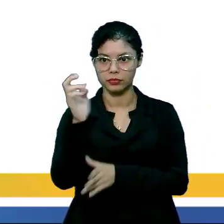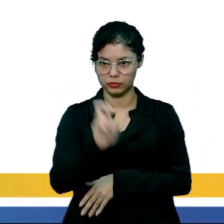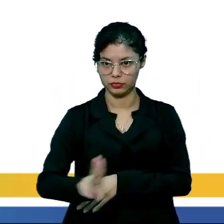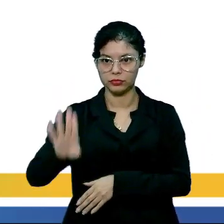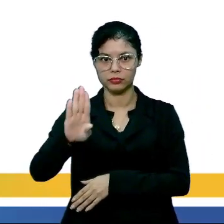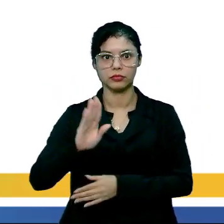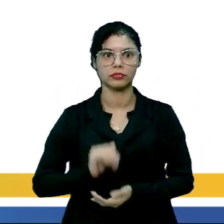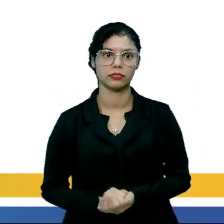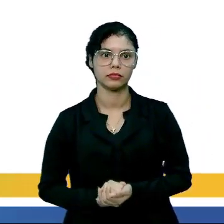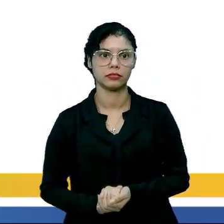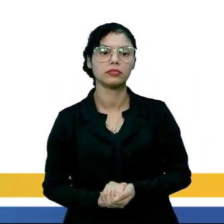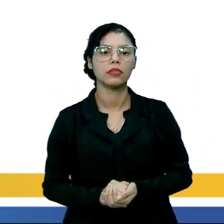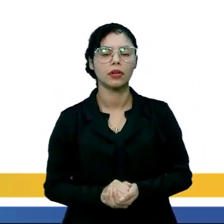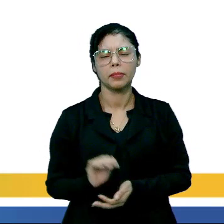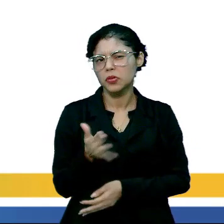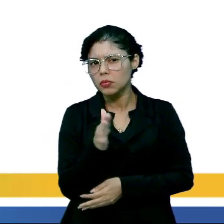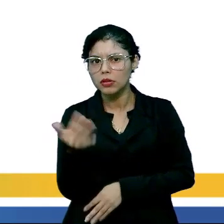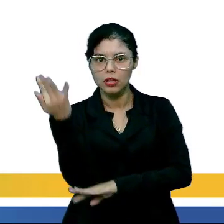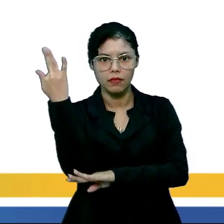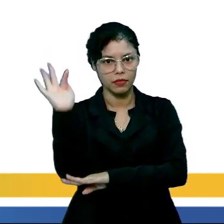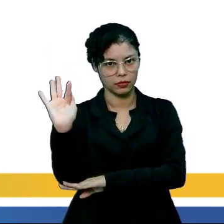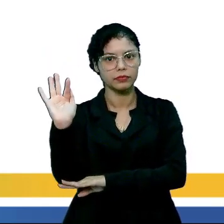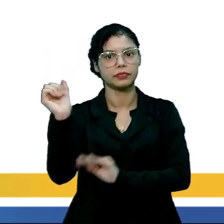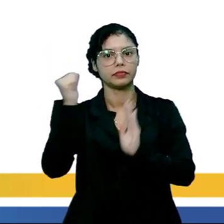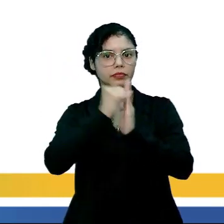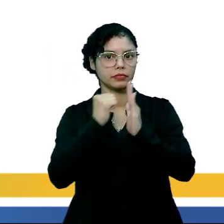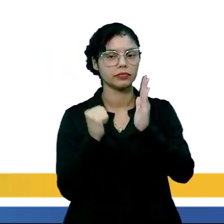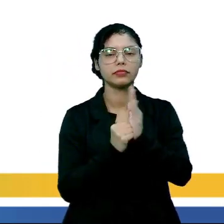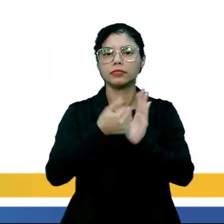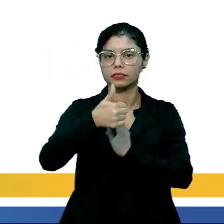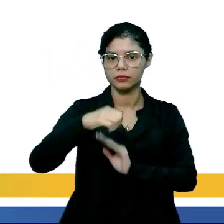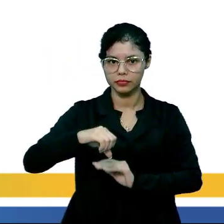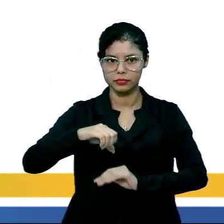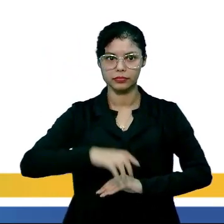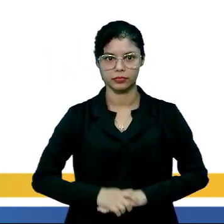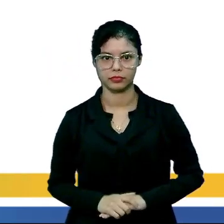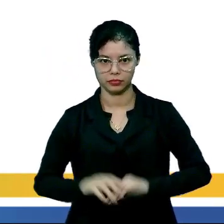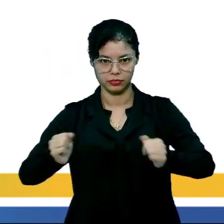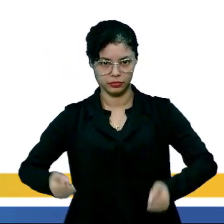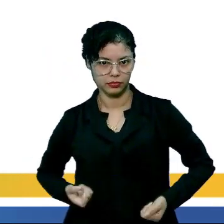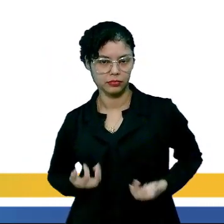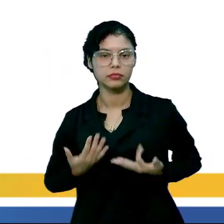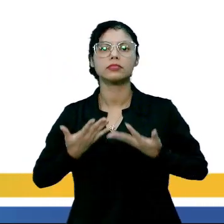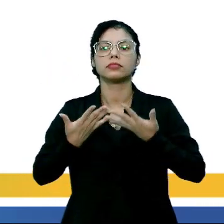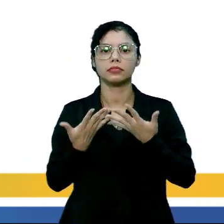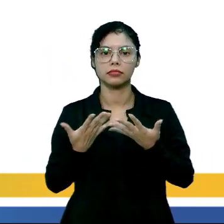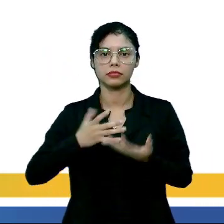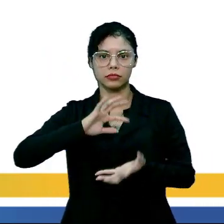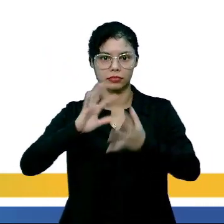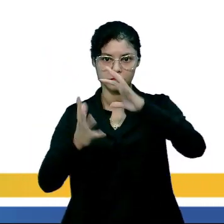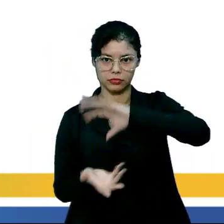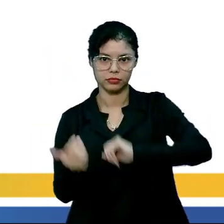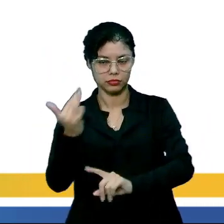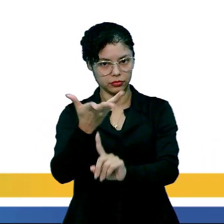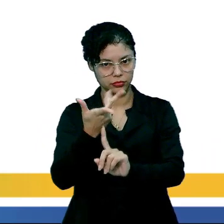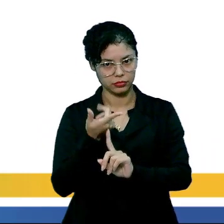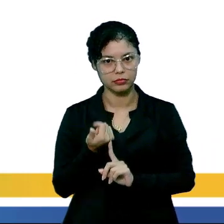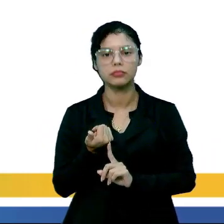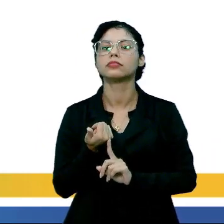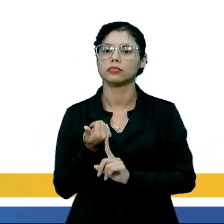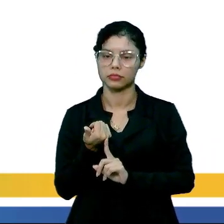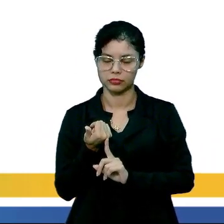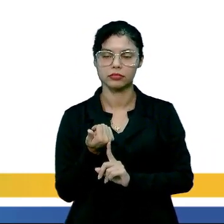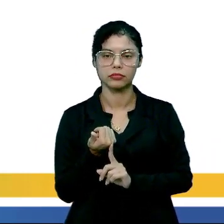surgiu na Europa, mais precisamente na França, em meados do século XIX. E aí ela manifesta-se